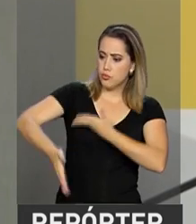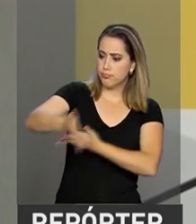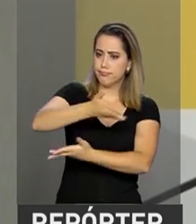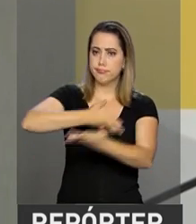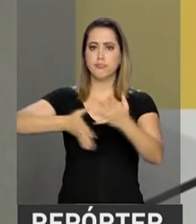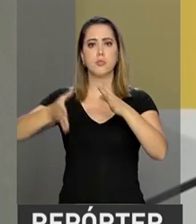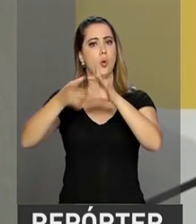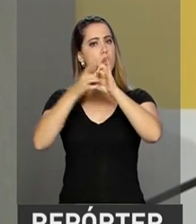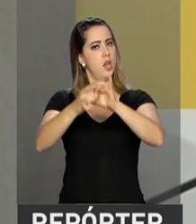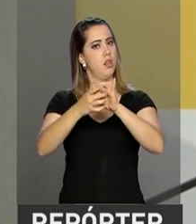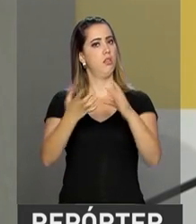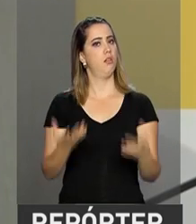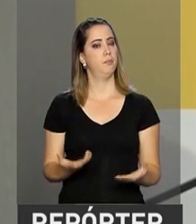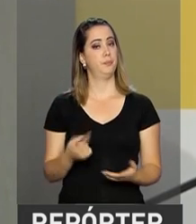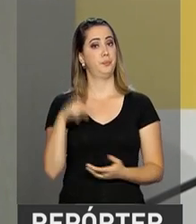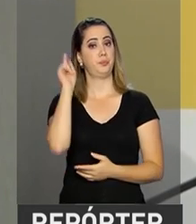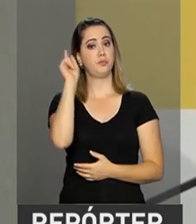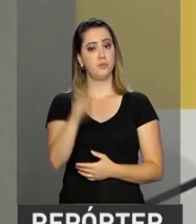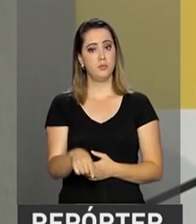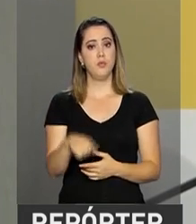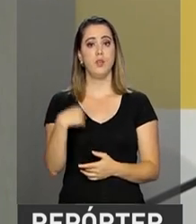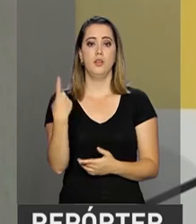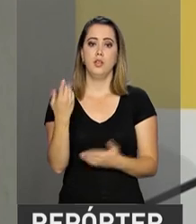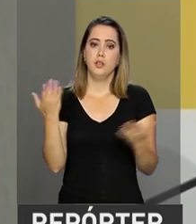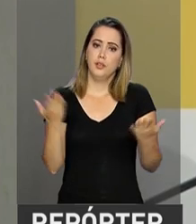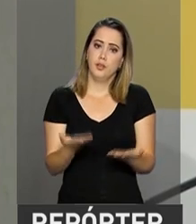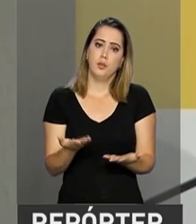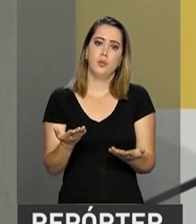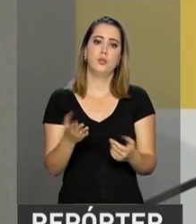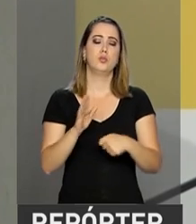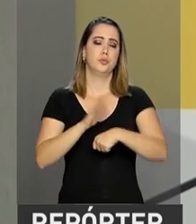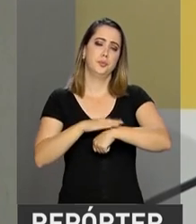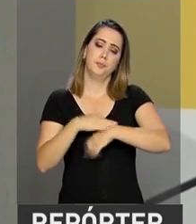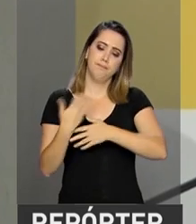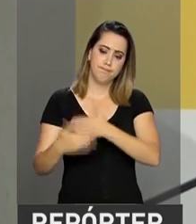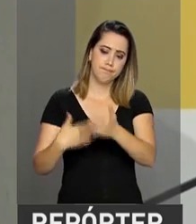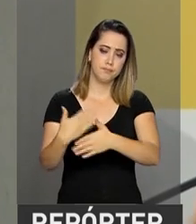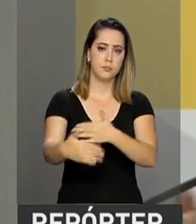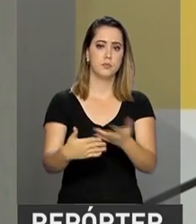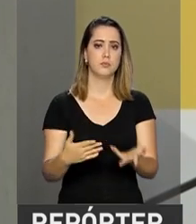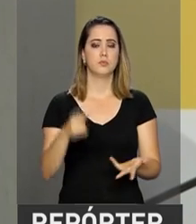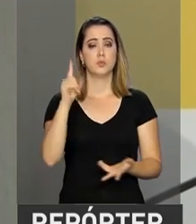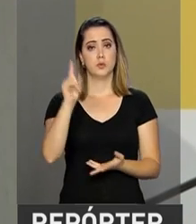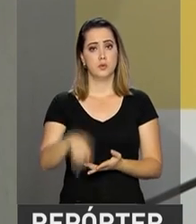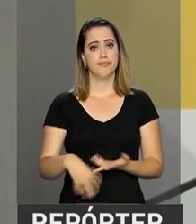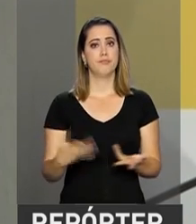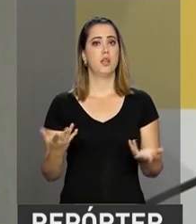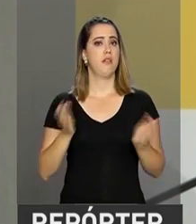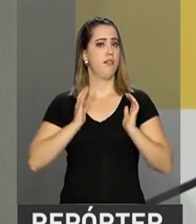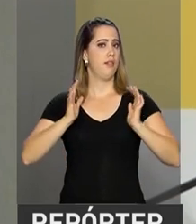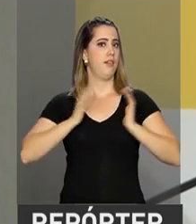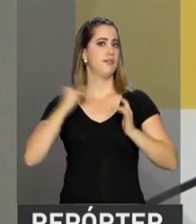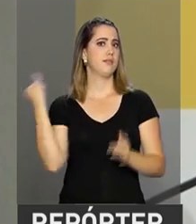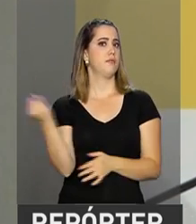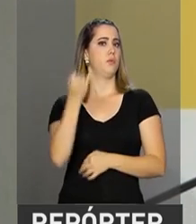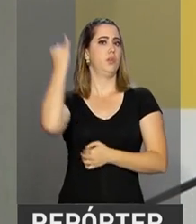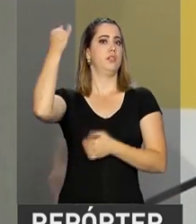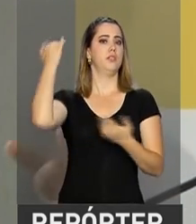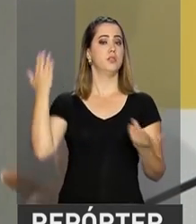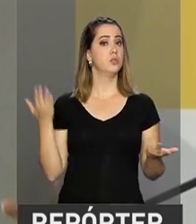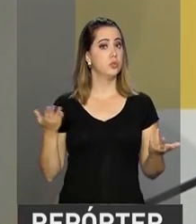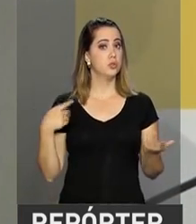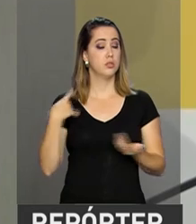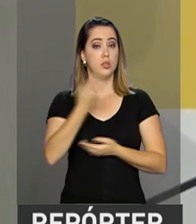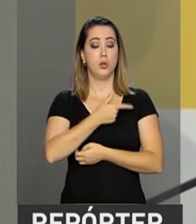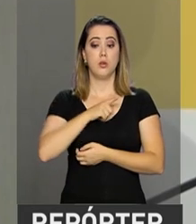convenhamos são nos dias que correm bens escassos e que nós temos